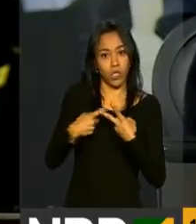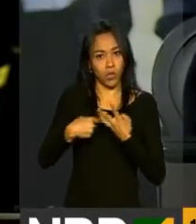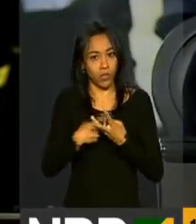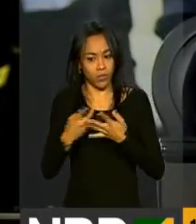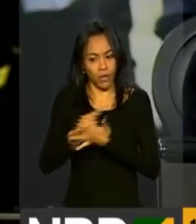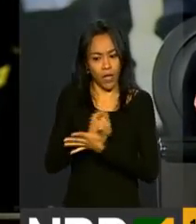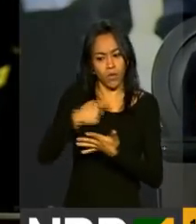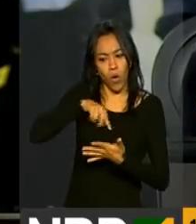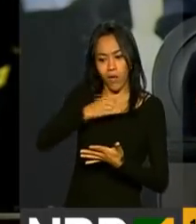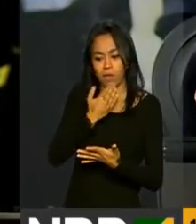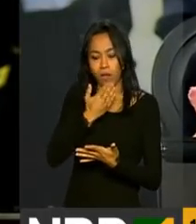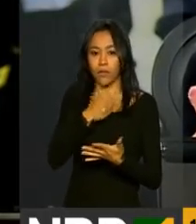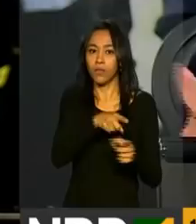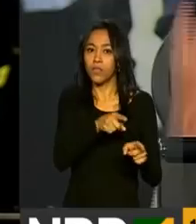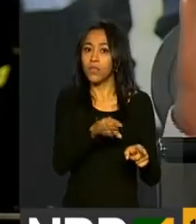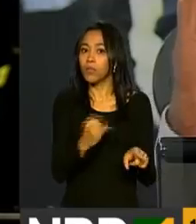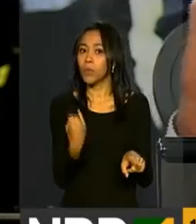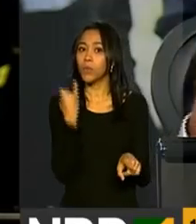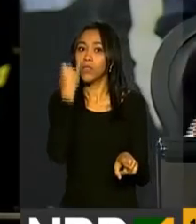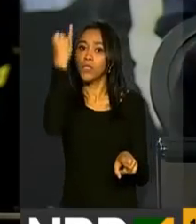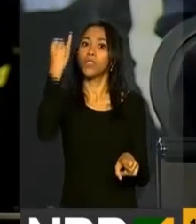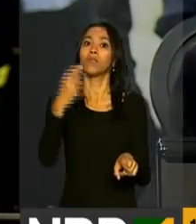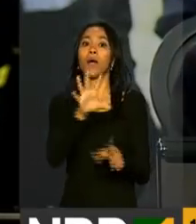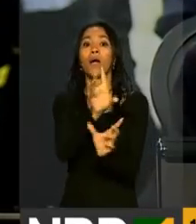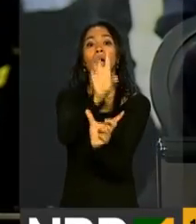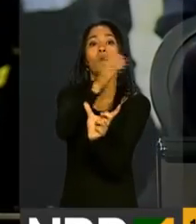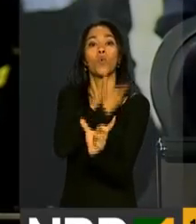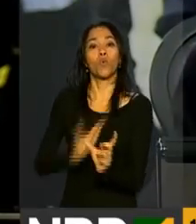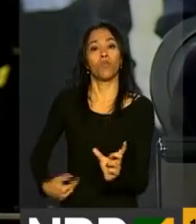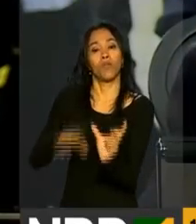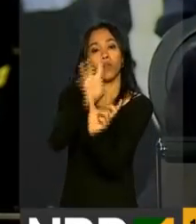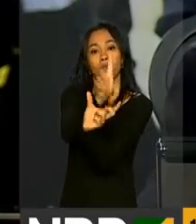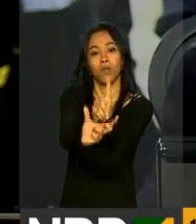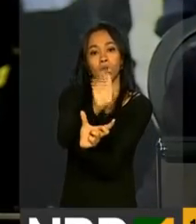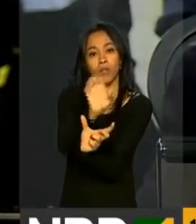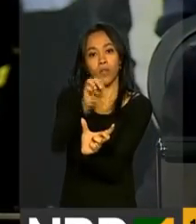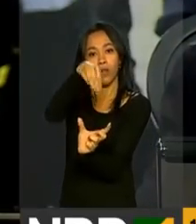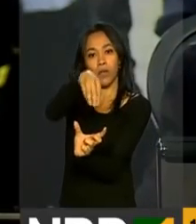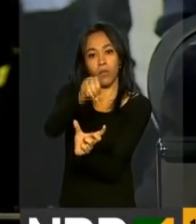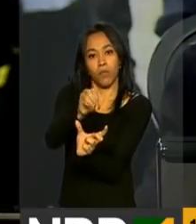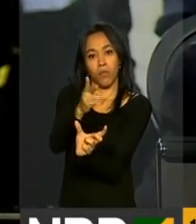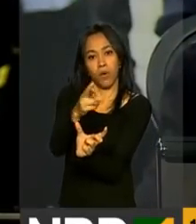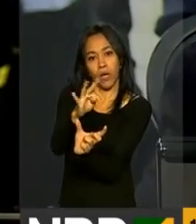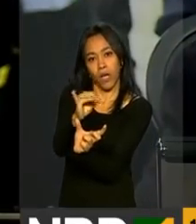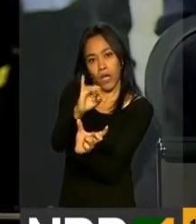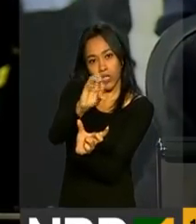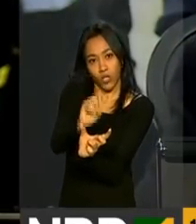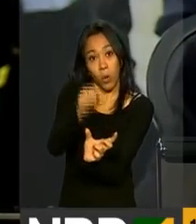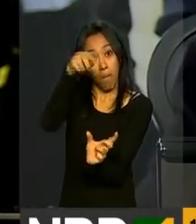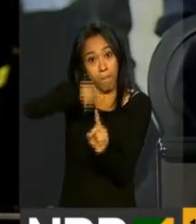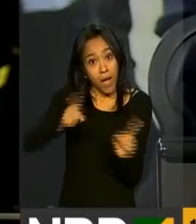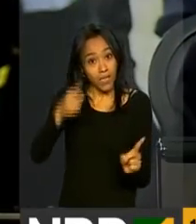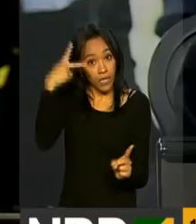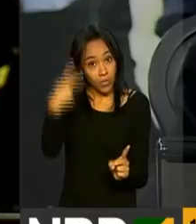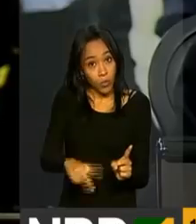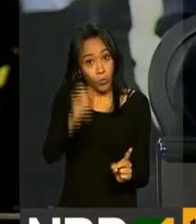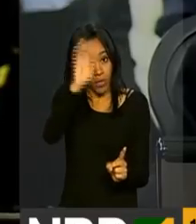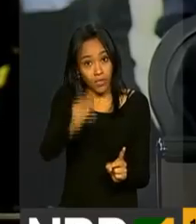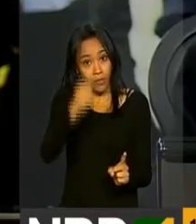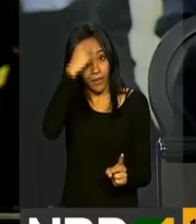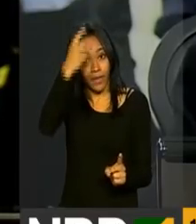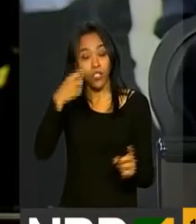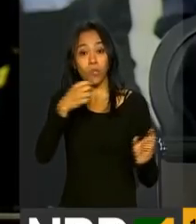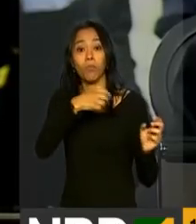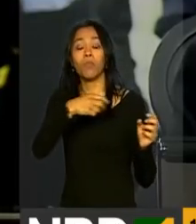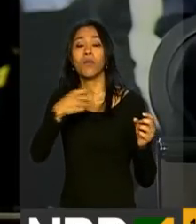isso é útil para democracia eu saúdo a idéia da oposição mas a idéia de oposição aqui no brasil não esta ideia jurídica que eu estou